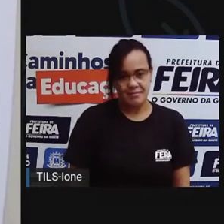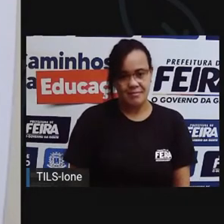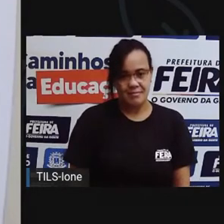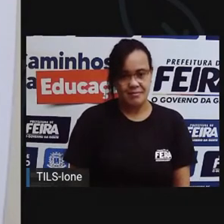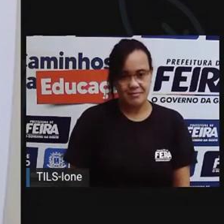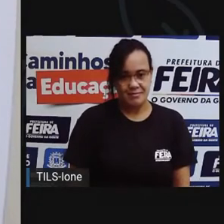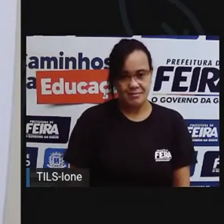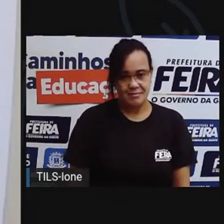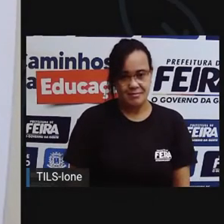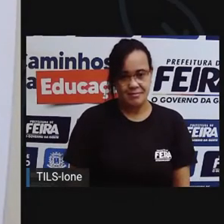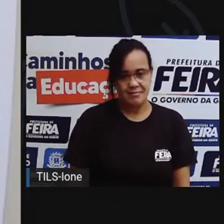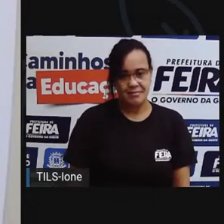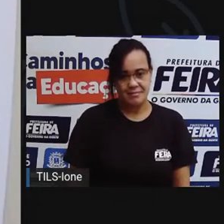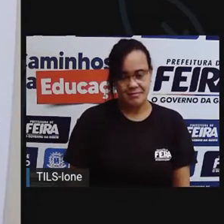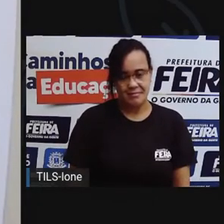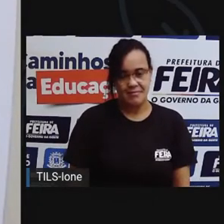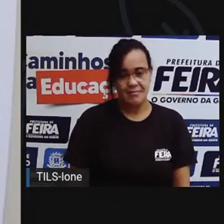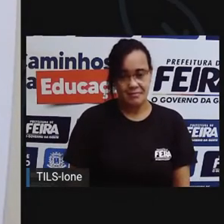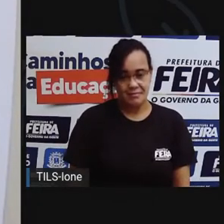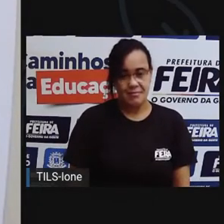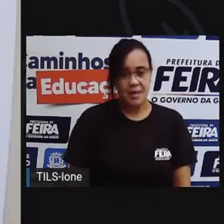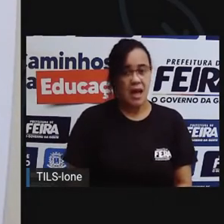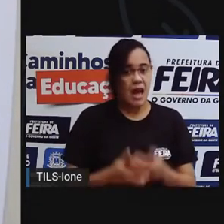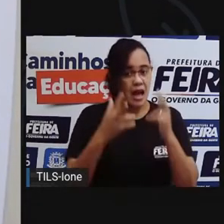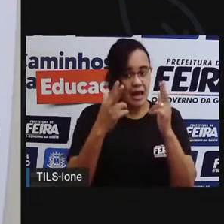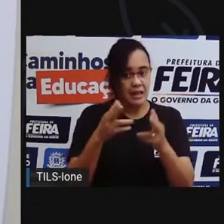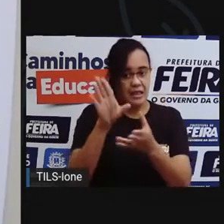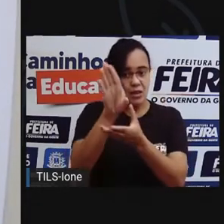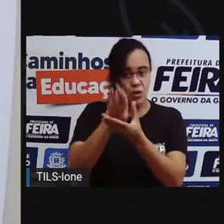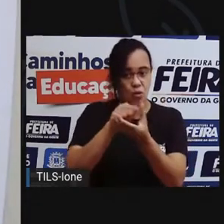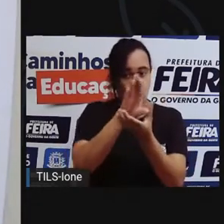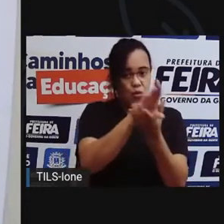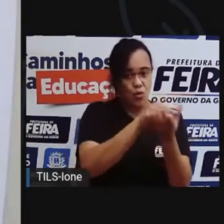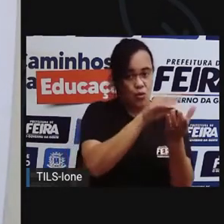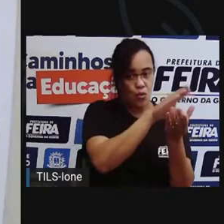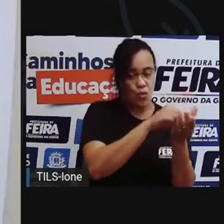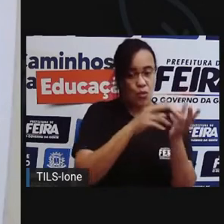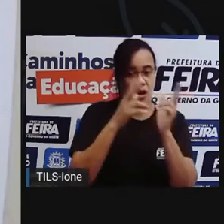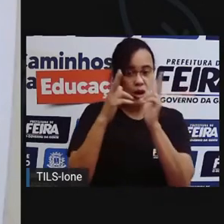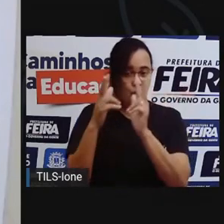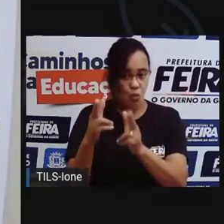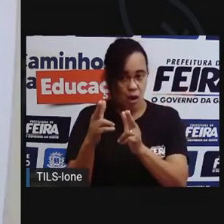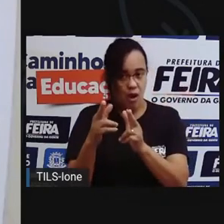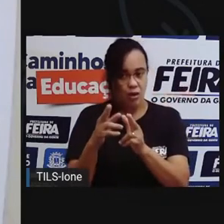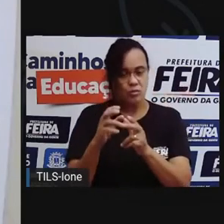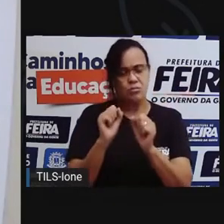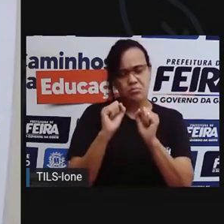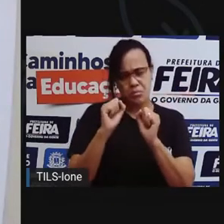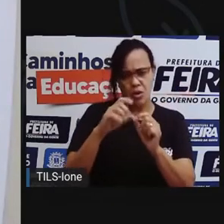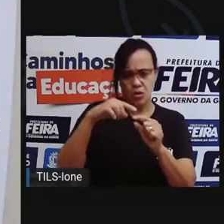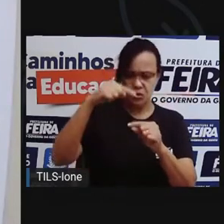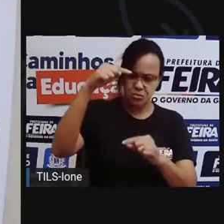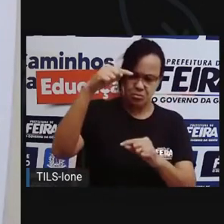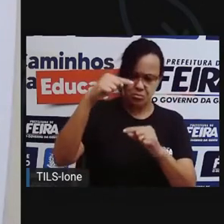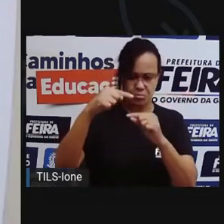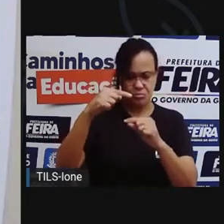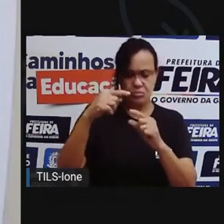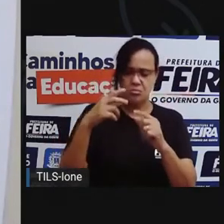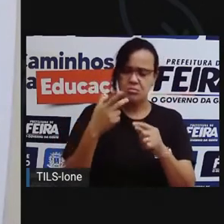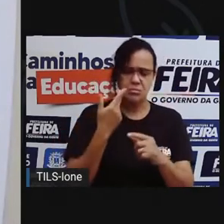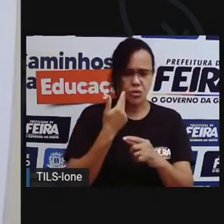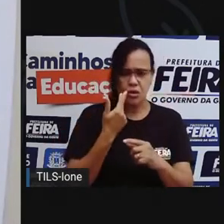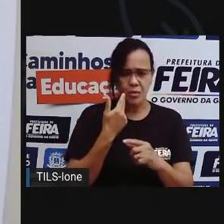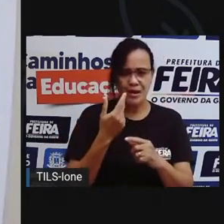é só usar de base para recortar os outros, tá? Não tem problema se ficar com tamanhos diferentes. Não tem